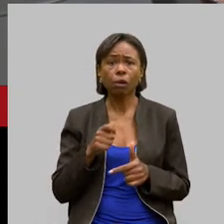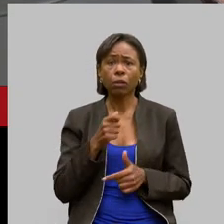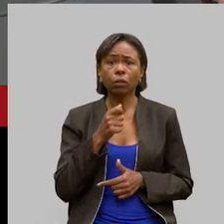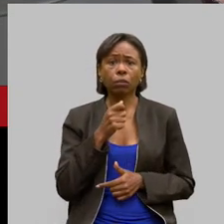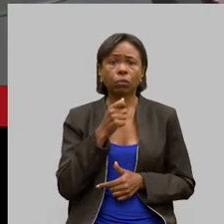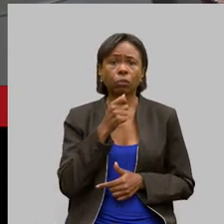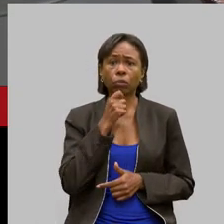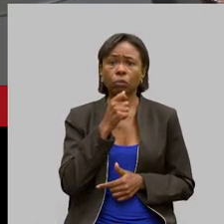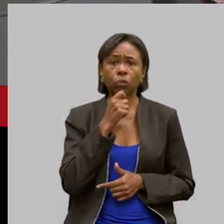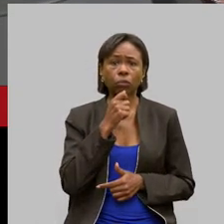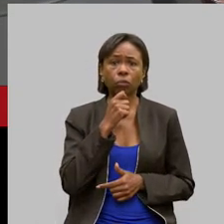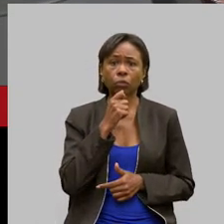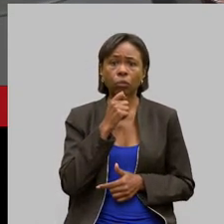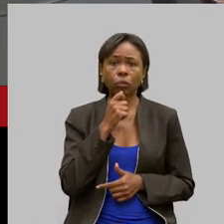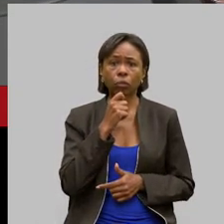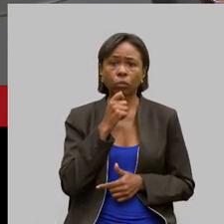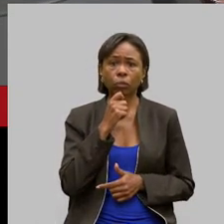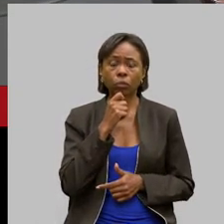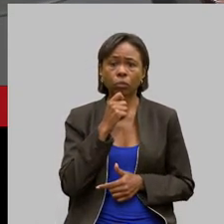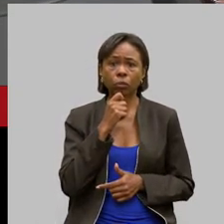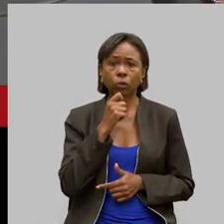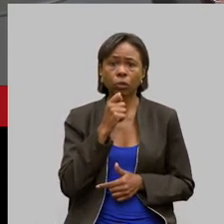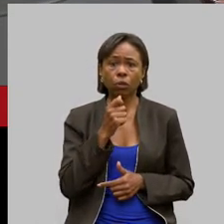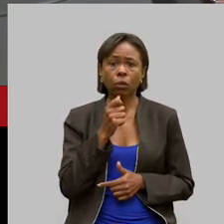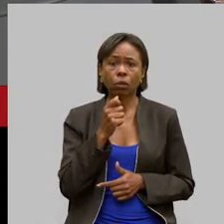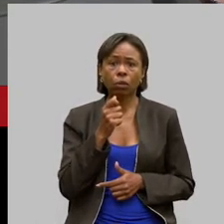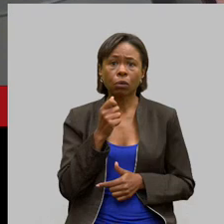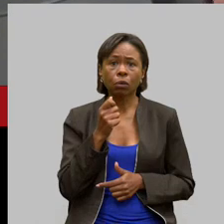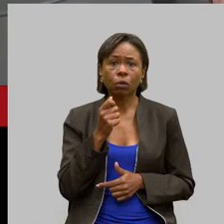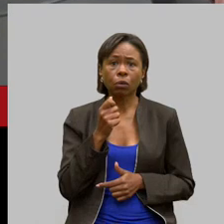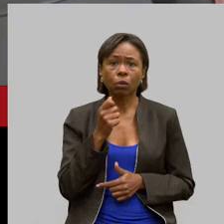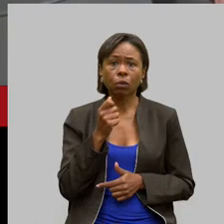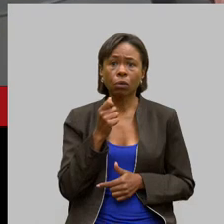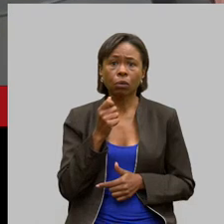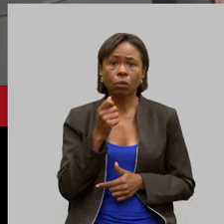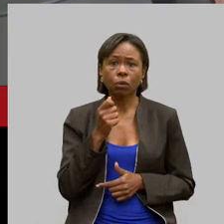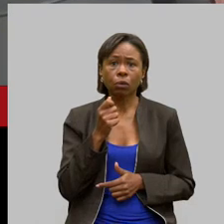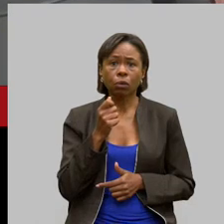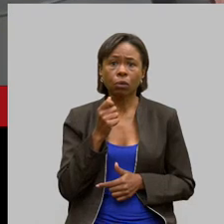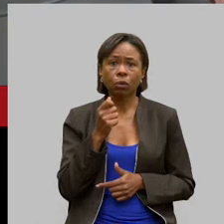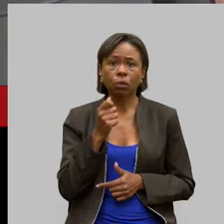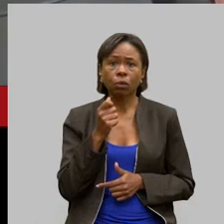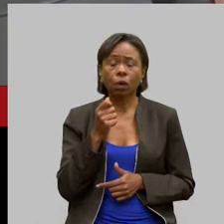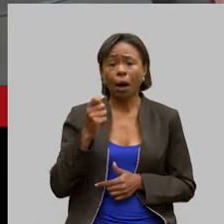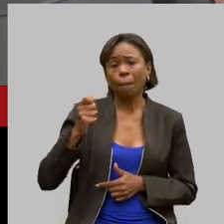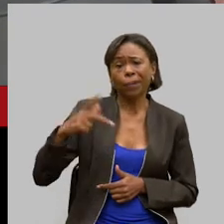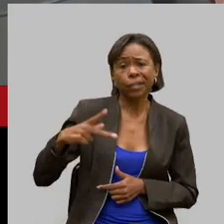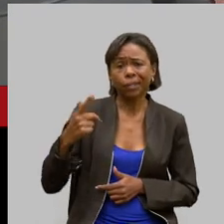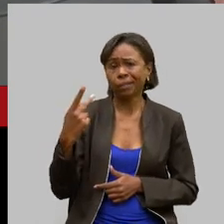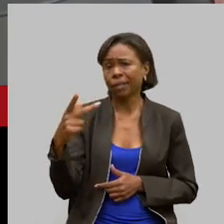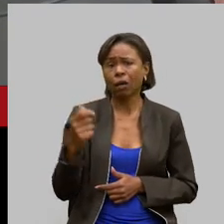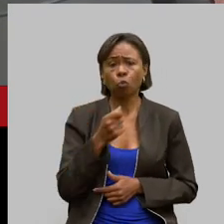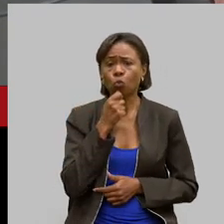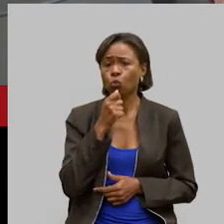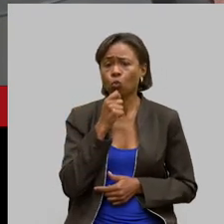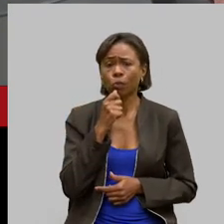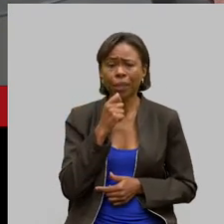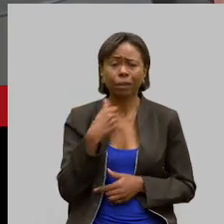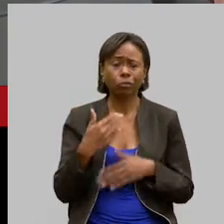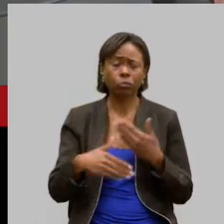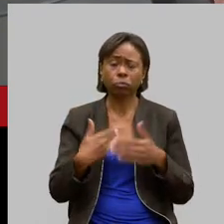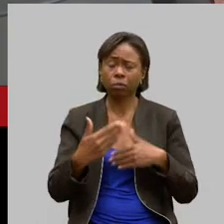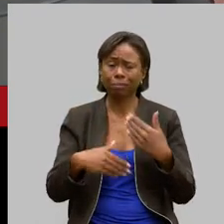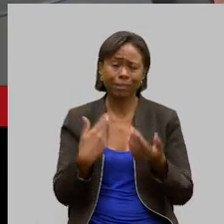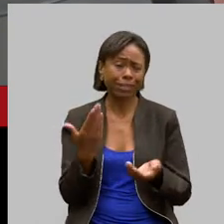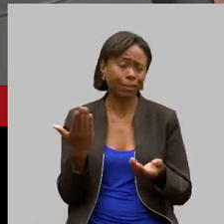né ela tá totalmente eh tá correndo processo ela não aposenta tá toda